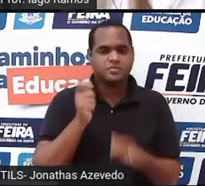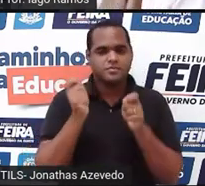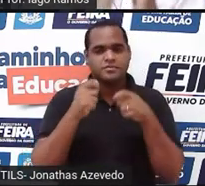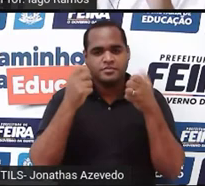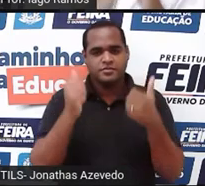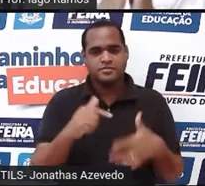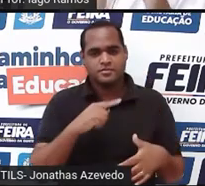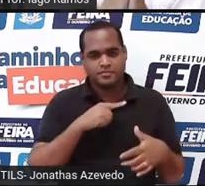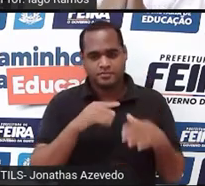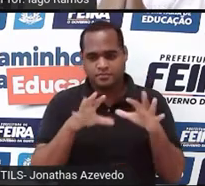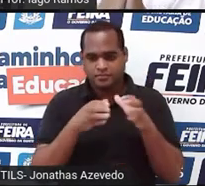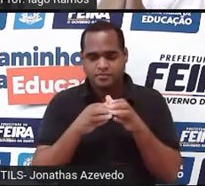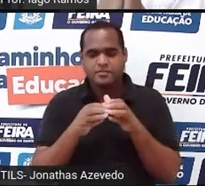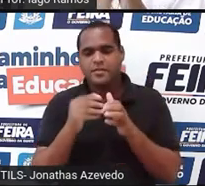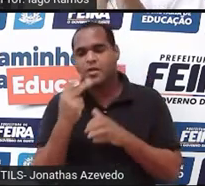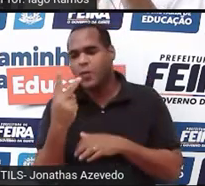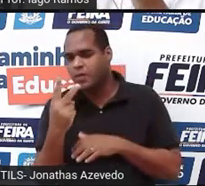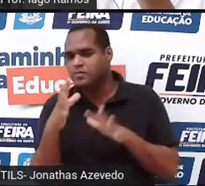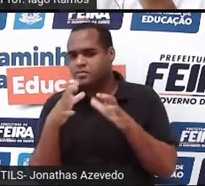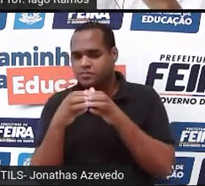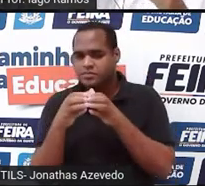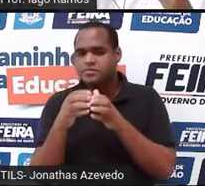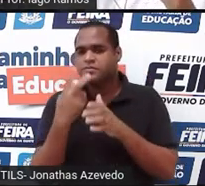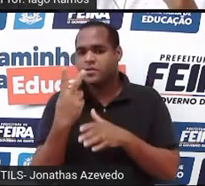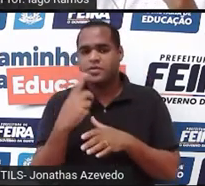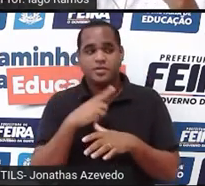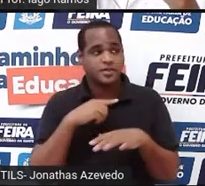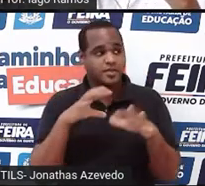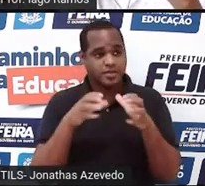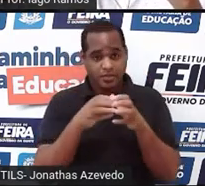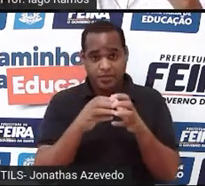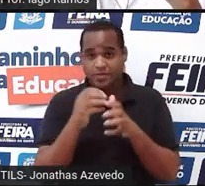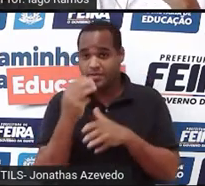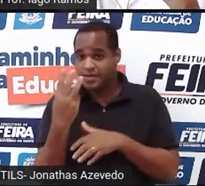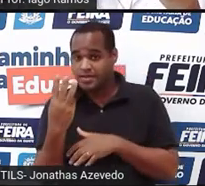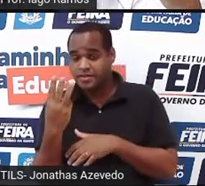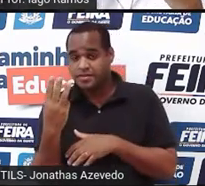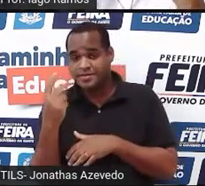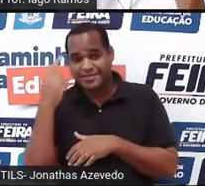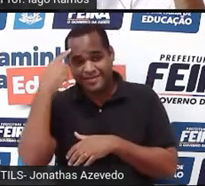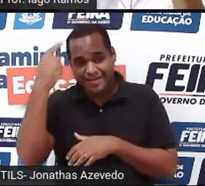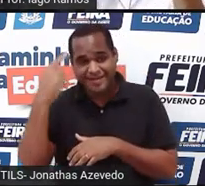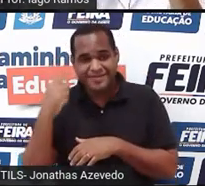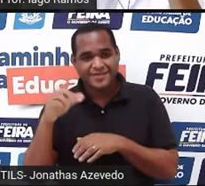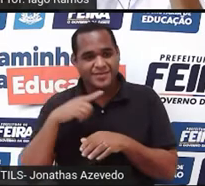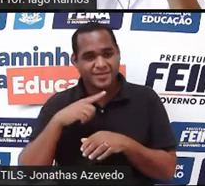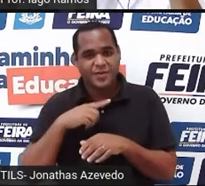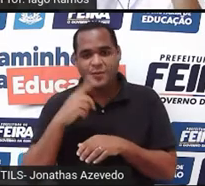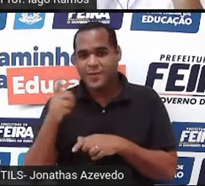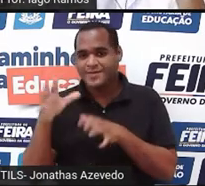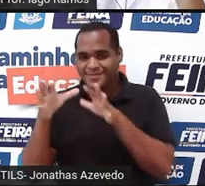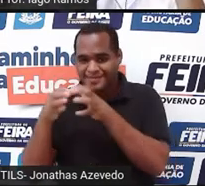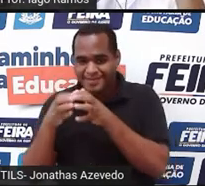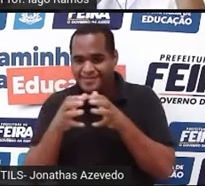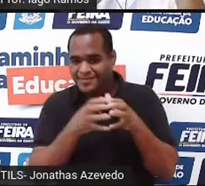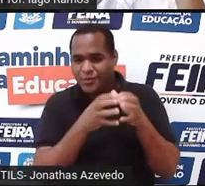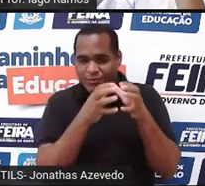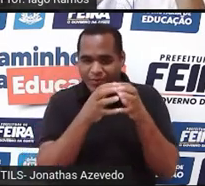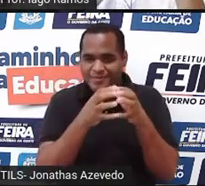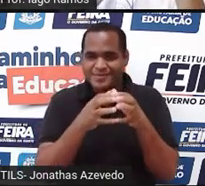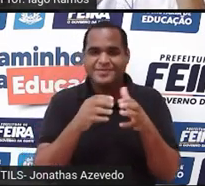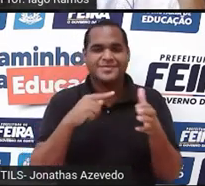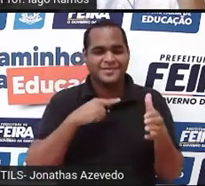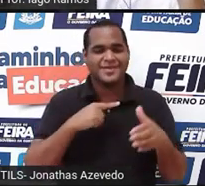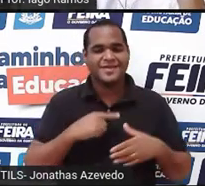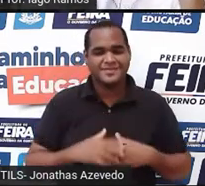grupos de 2 Oi dá para você fazer três grupos de dois ó um grupo de 2 um grupo de dois e um